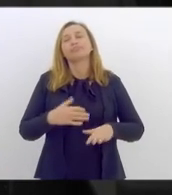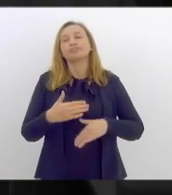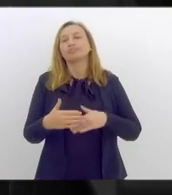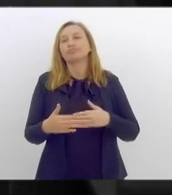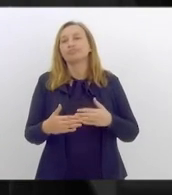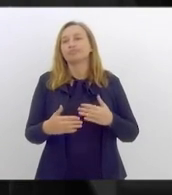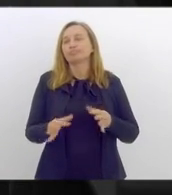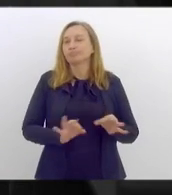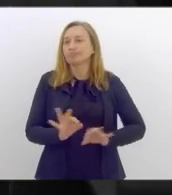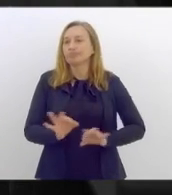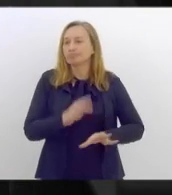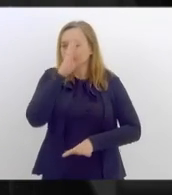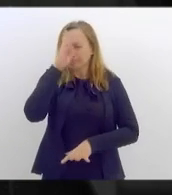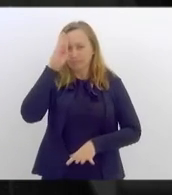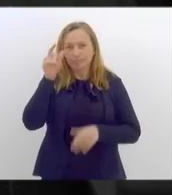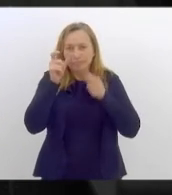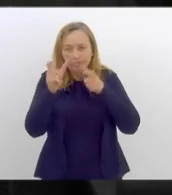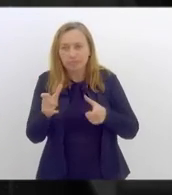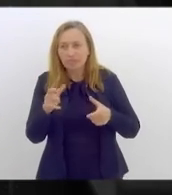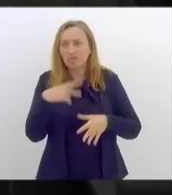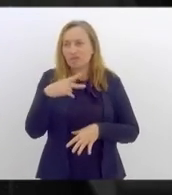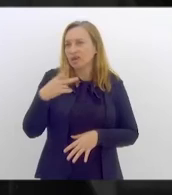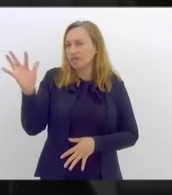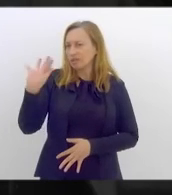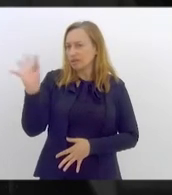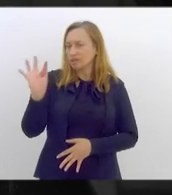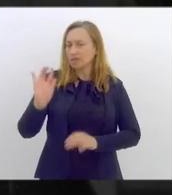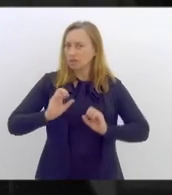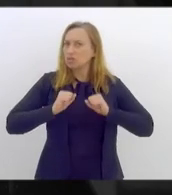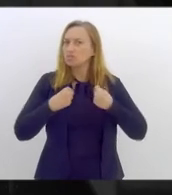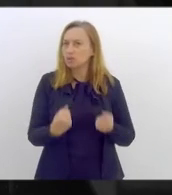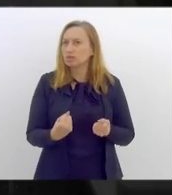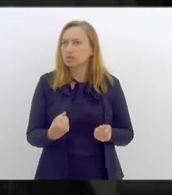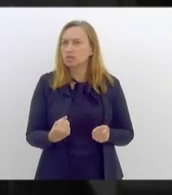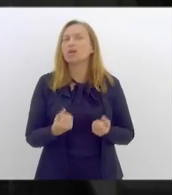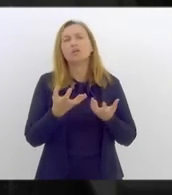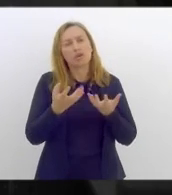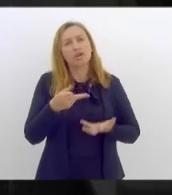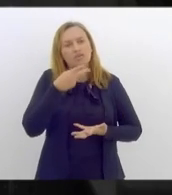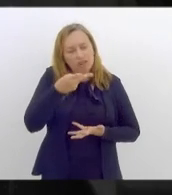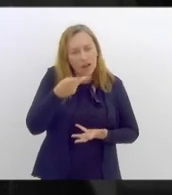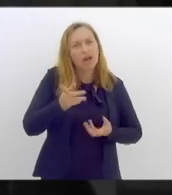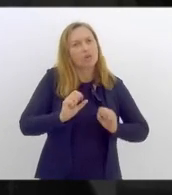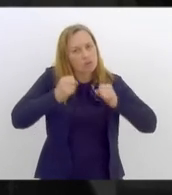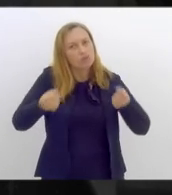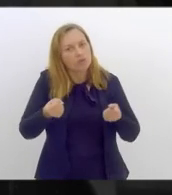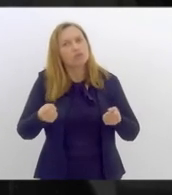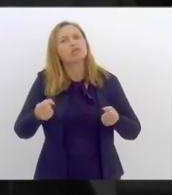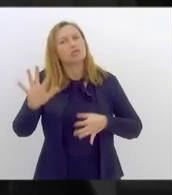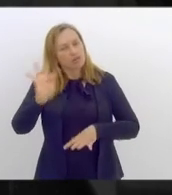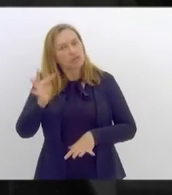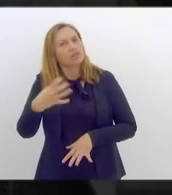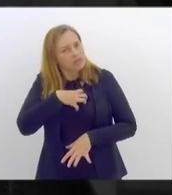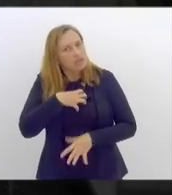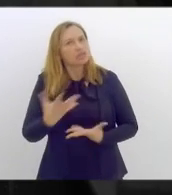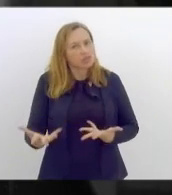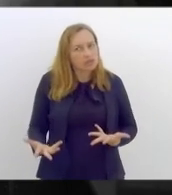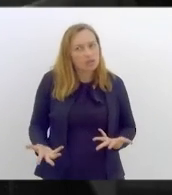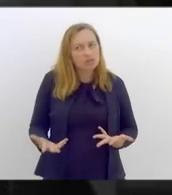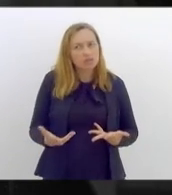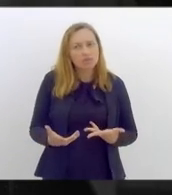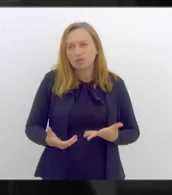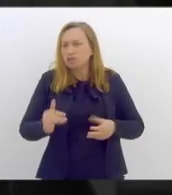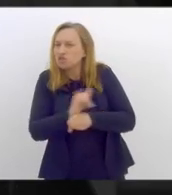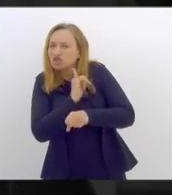São José mas chama aqui atenção para dizer que a faculdade está fazendo um esforço eu quero ressaltar o esforço da faculdade nesse sentido de buscar